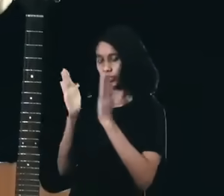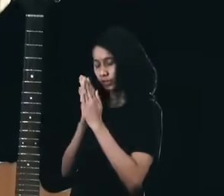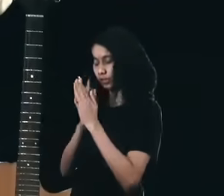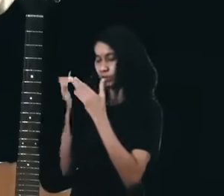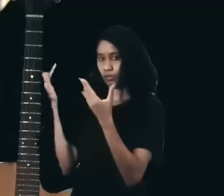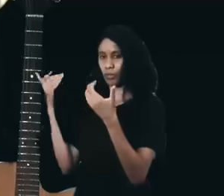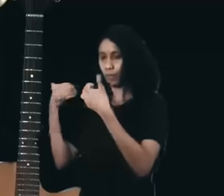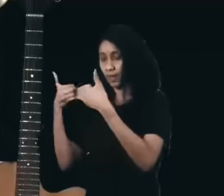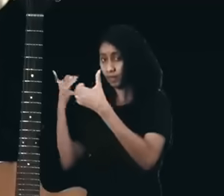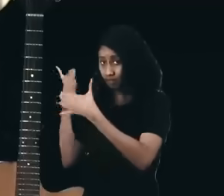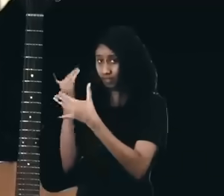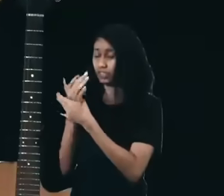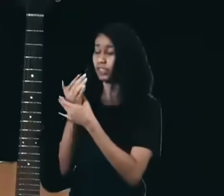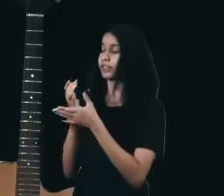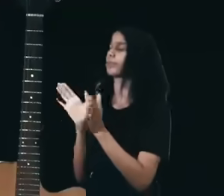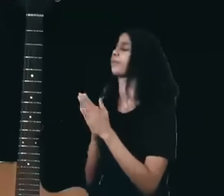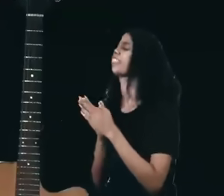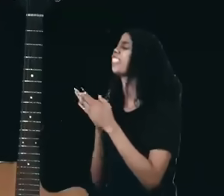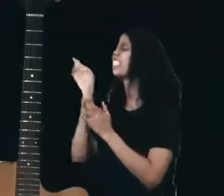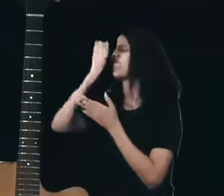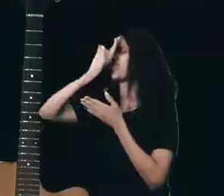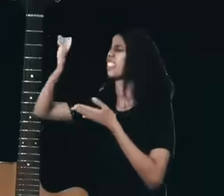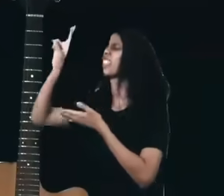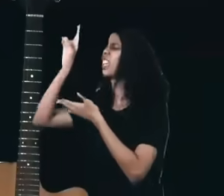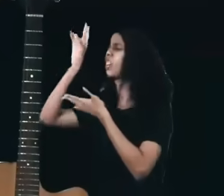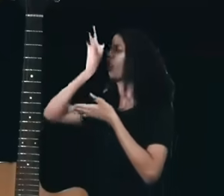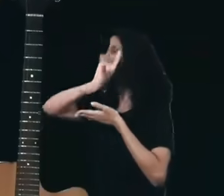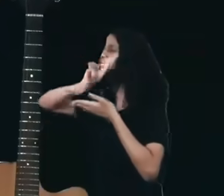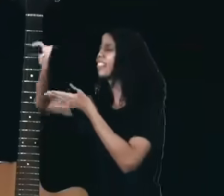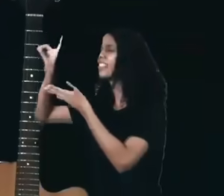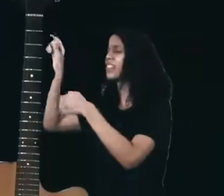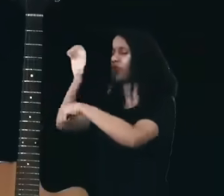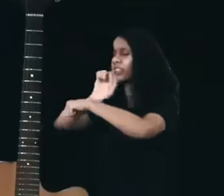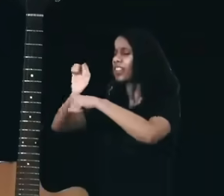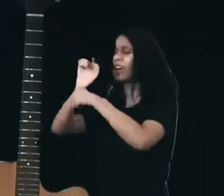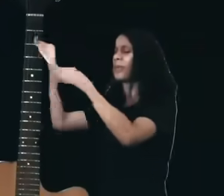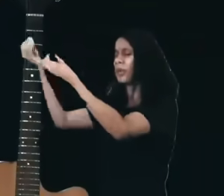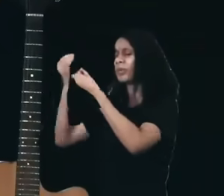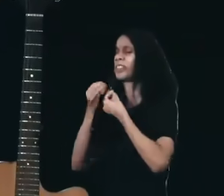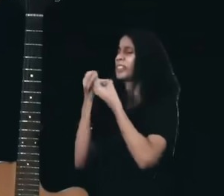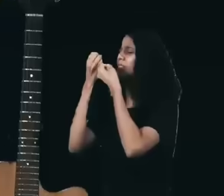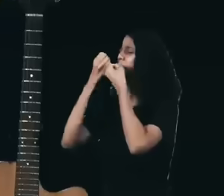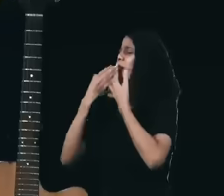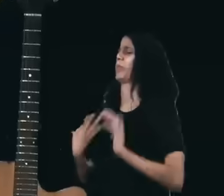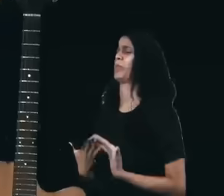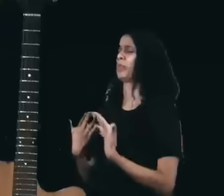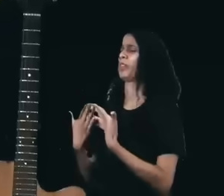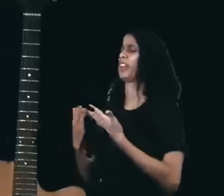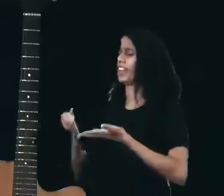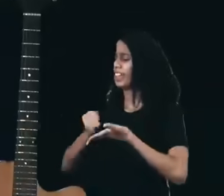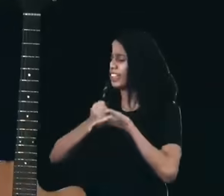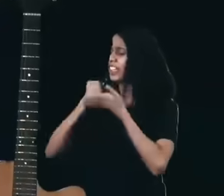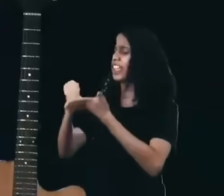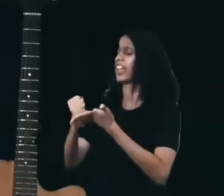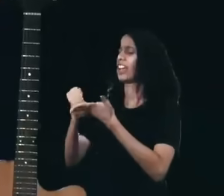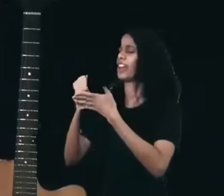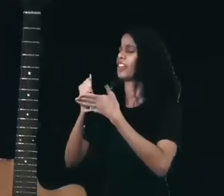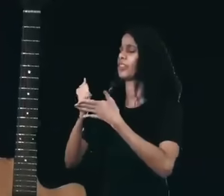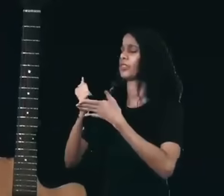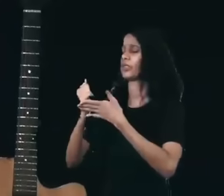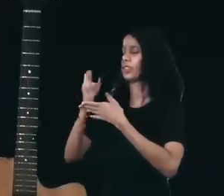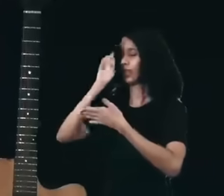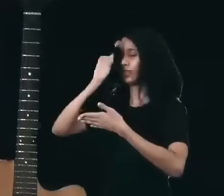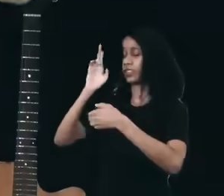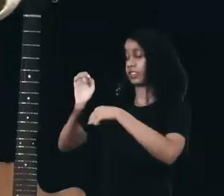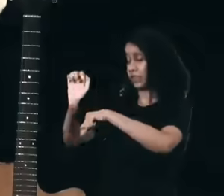Senhor, Deus do meu senhor Abraão, dá-me neste dia bom êxito e seja bondoso para com meu senhor Abraão. Como vês, estou